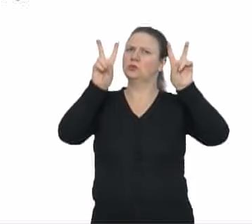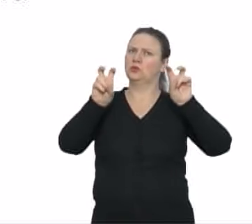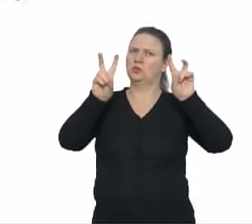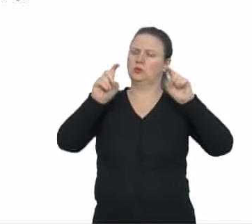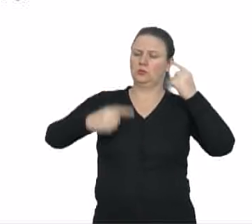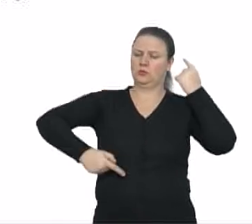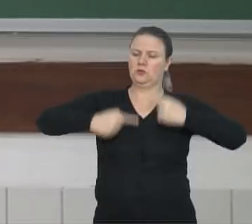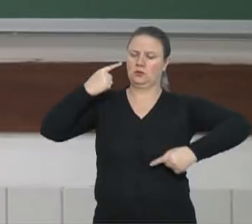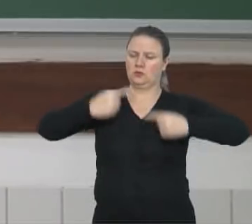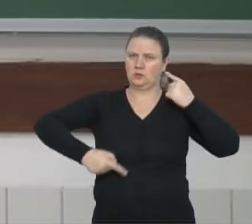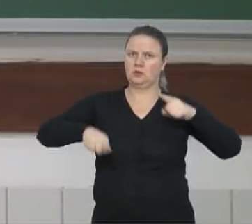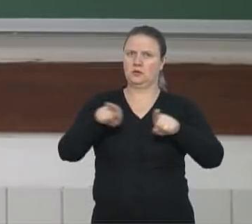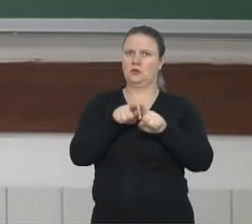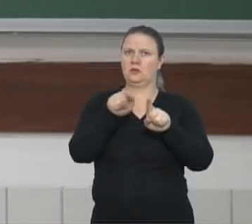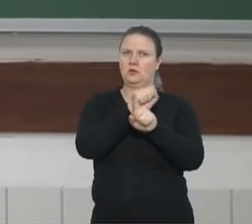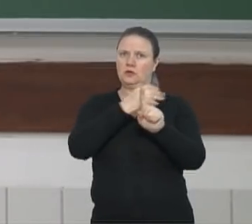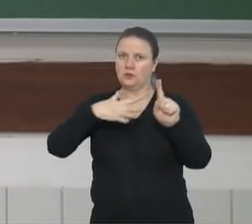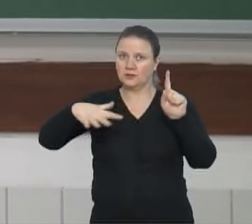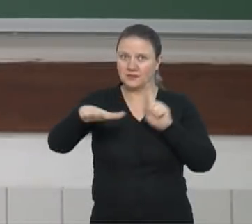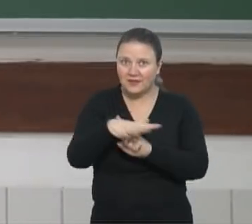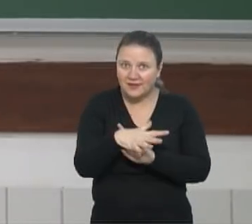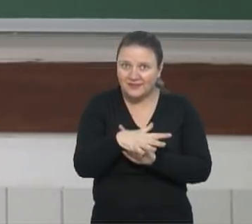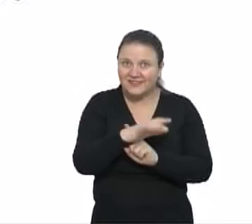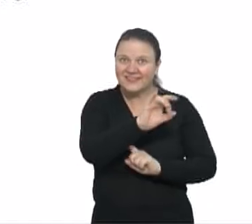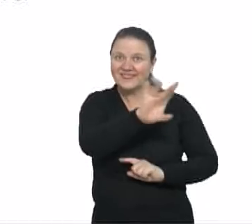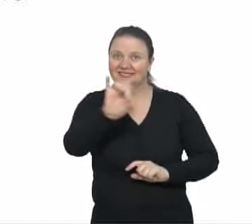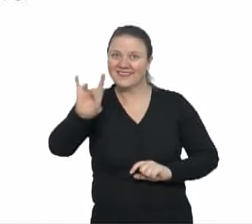relevância social? Com vocês lá.